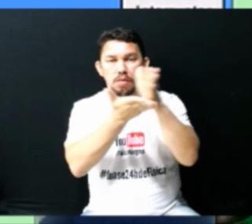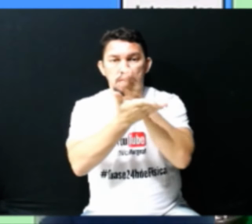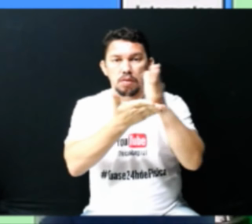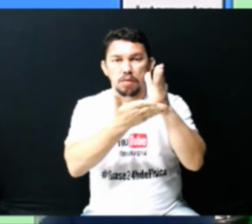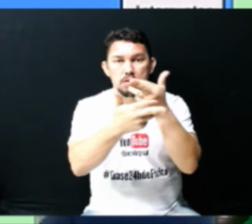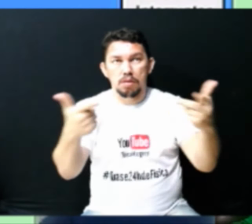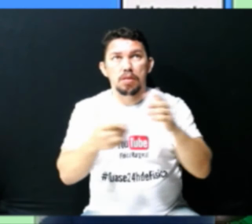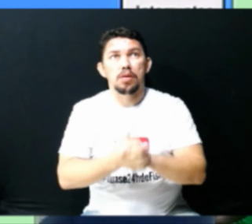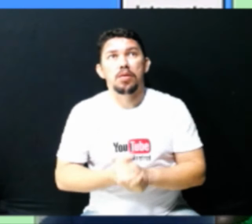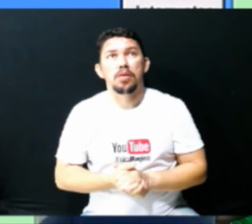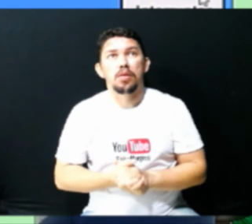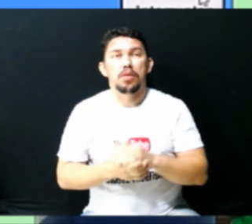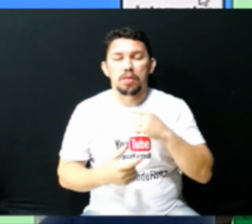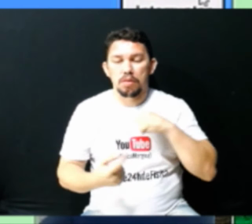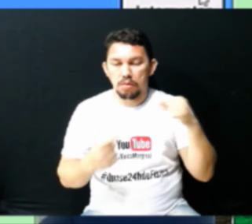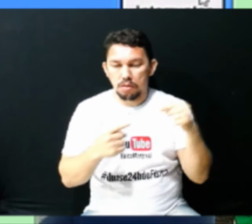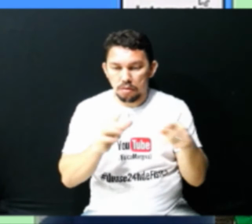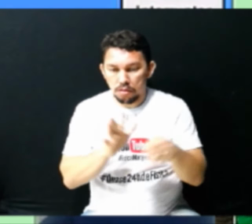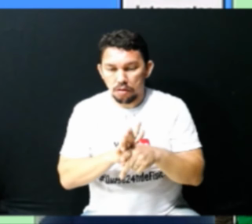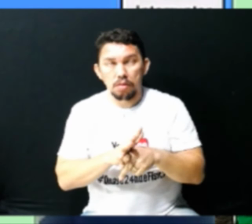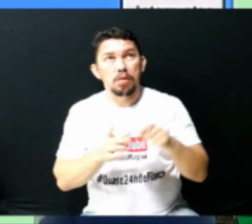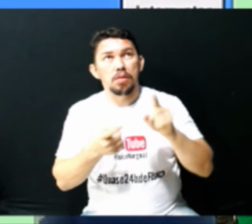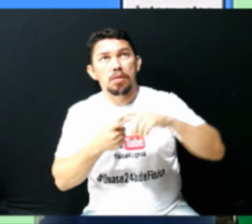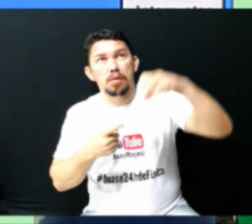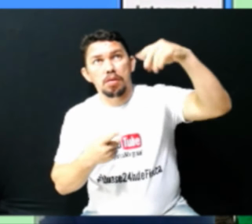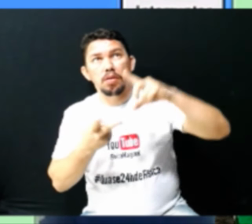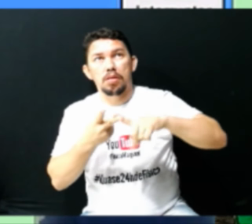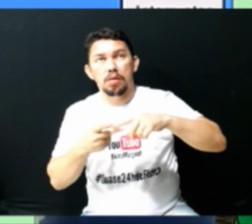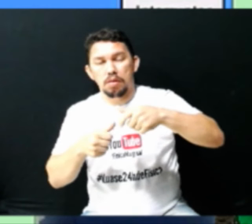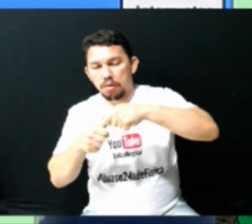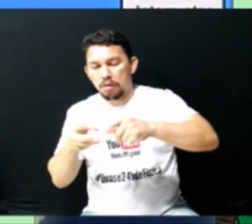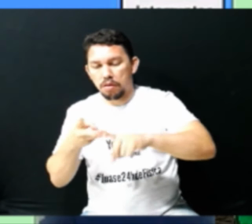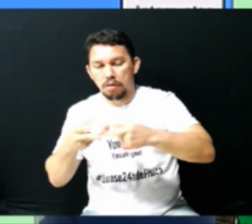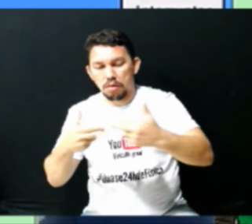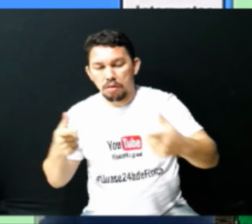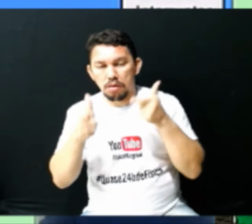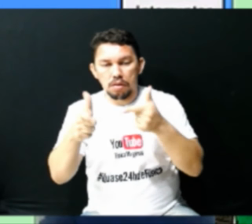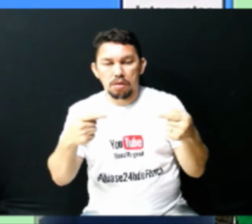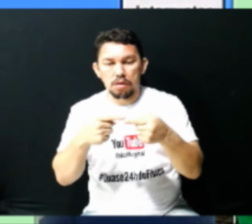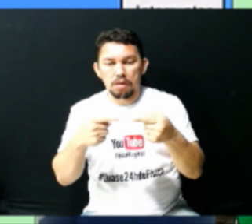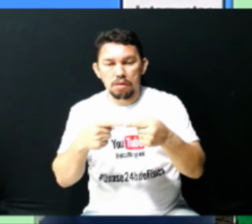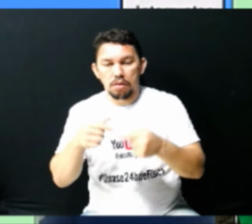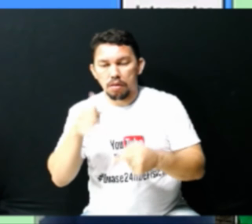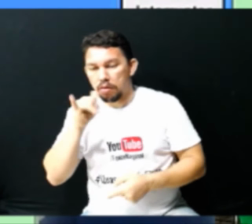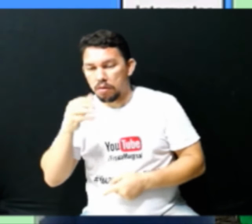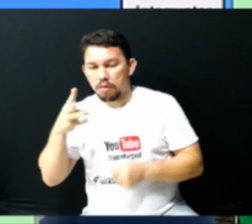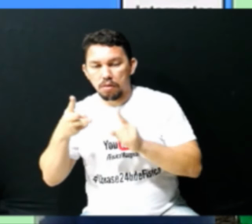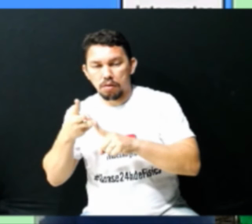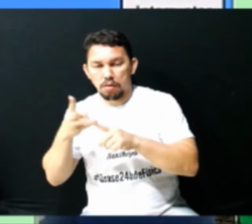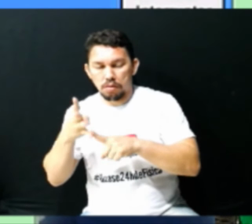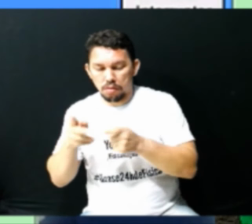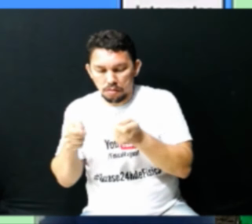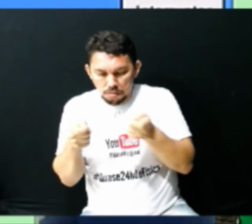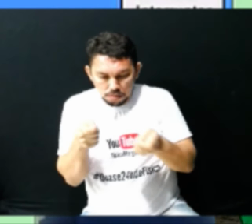um resistor, bateria, lâmpada e interruptor. Eu também posso chamar um voltímetro e um amperímetro para fazer